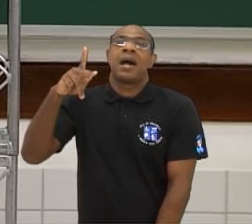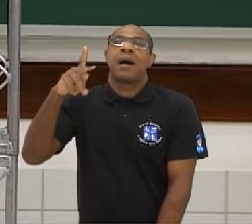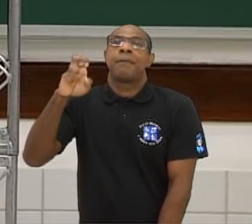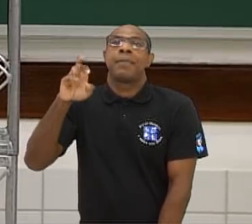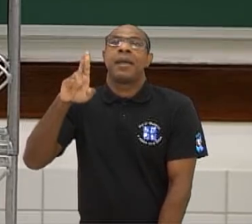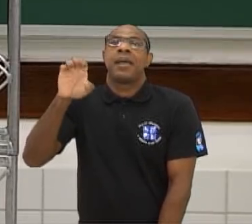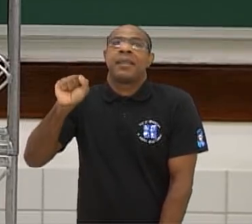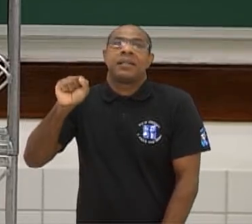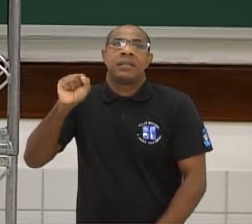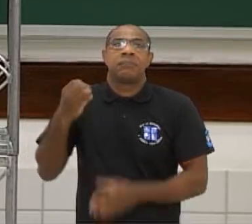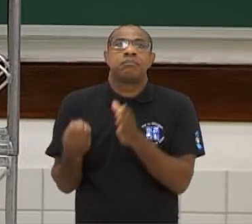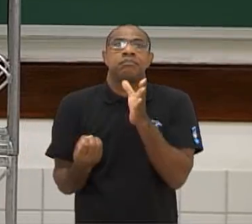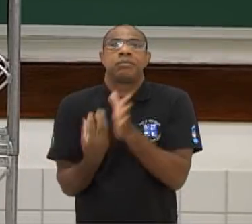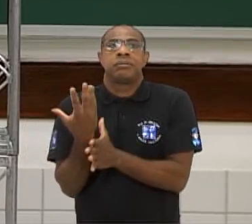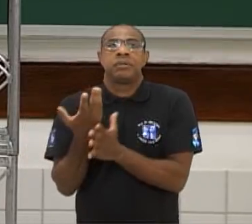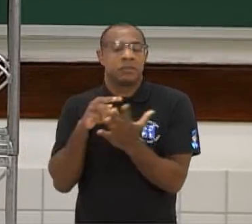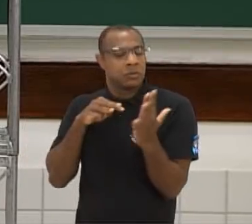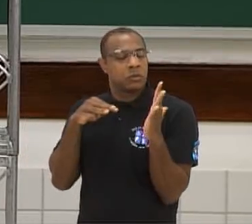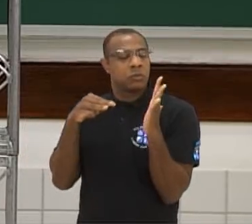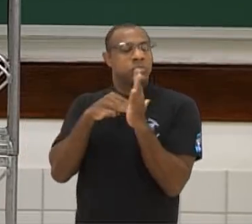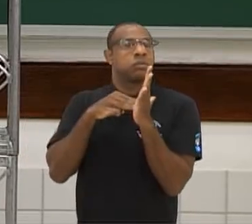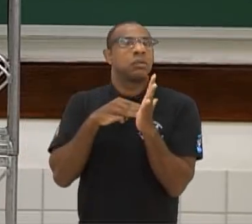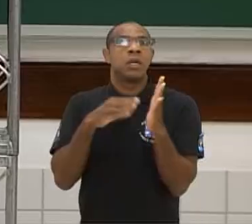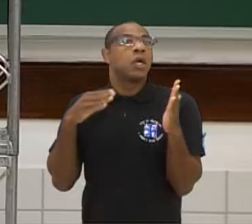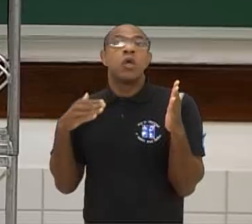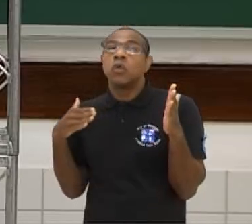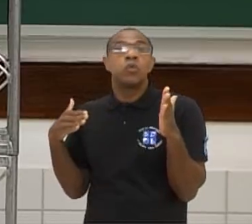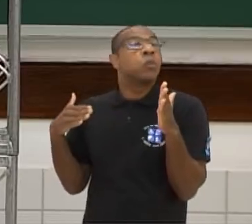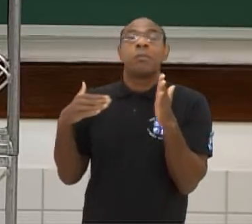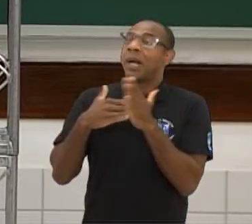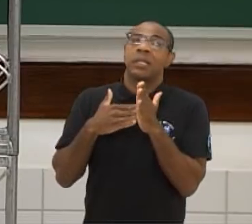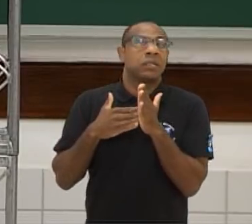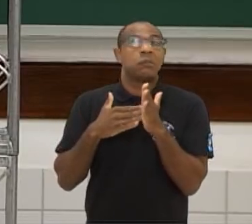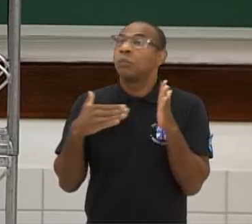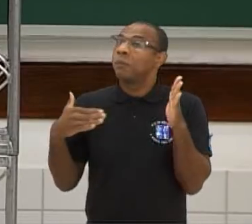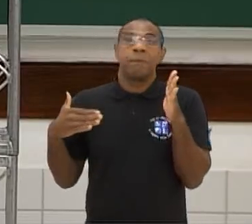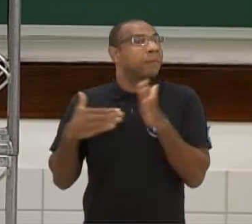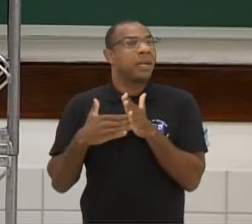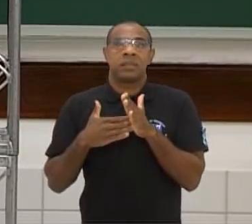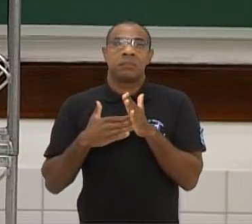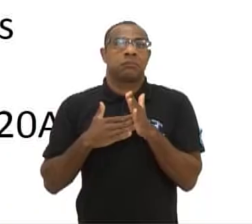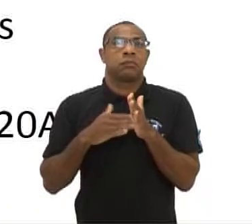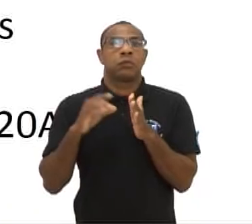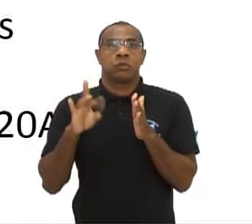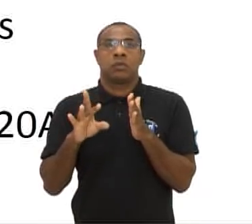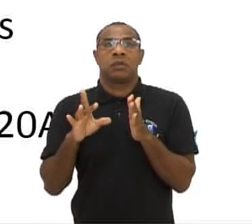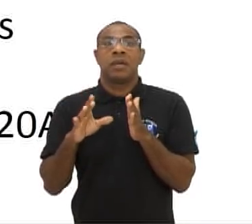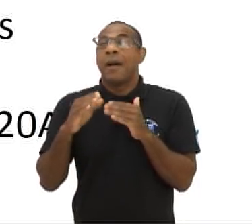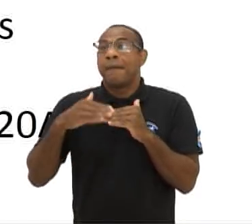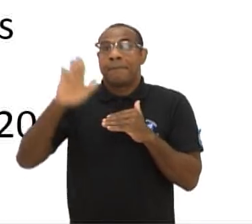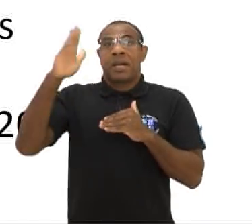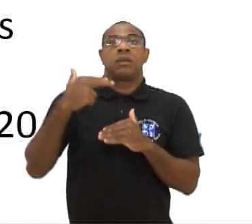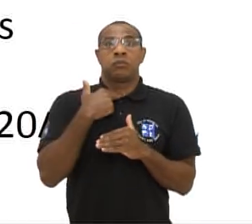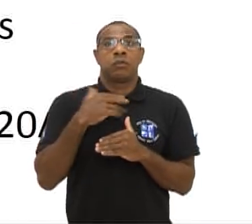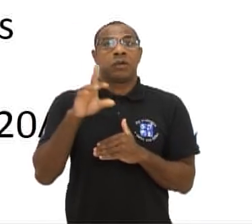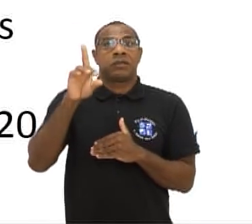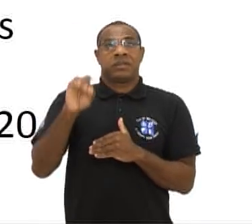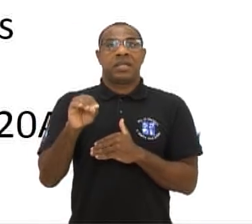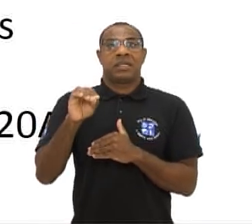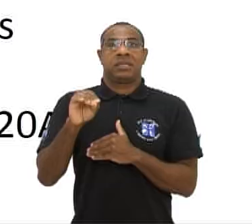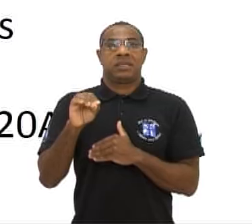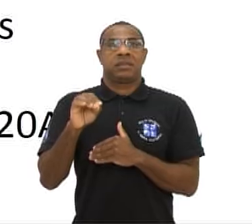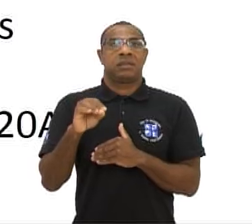daí a tomadinha vai servir para no máximo 10 amperes aqui. Se eu tenho um equipamento